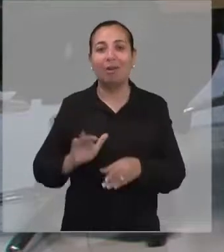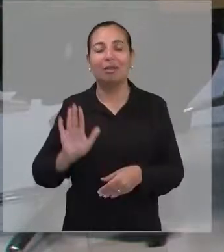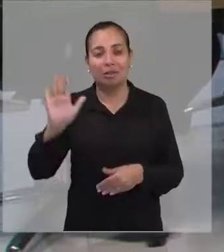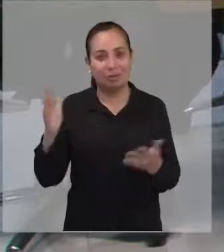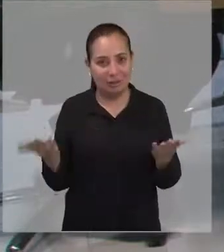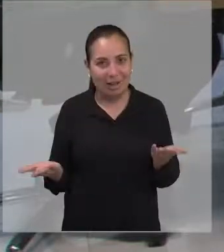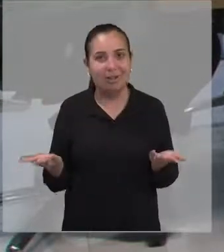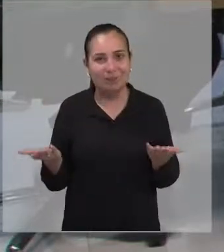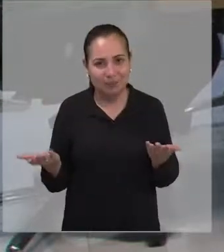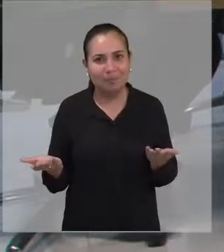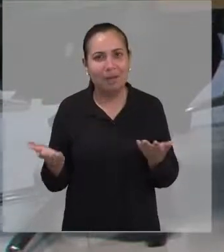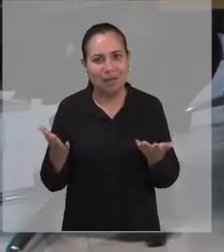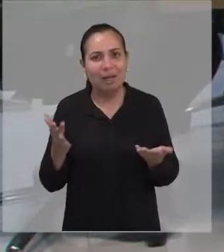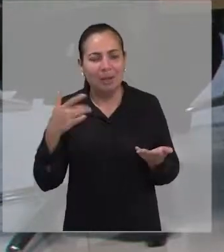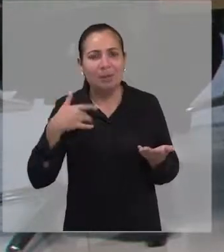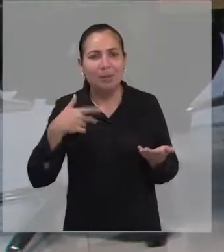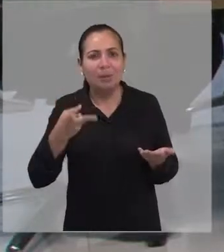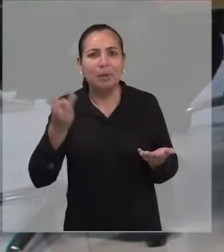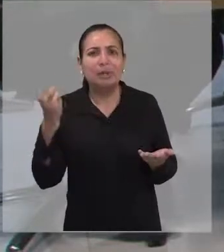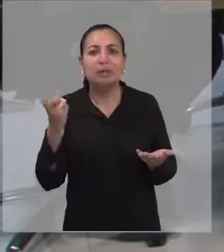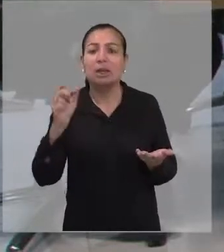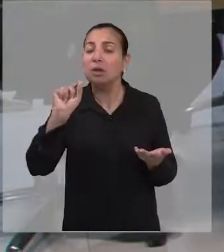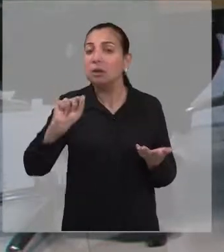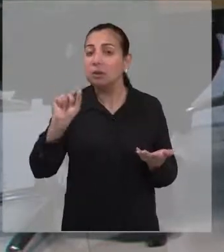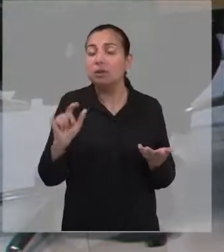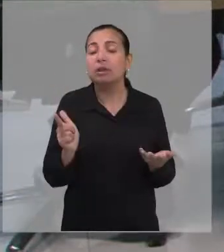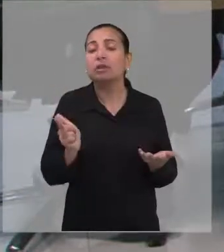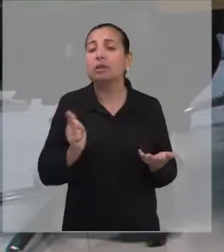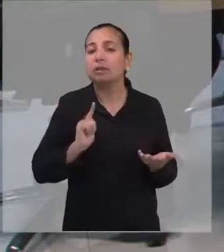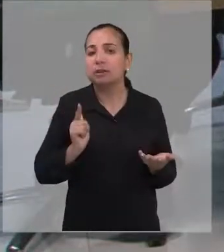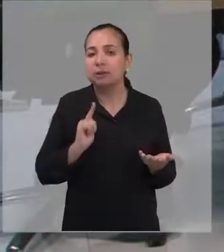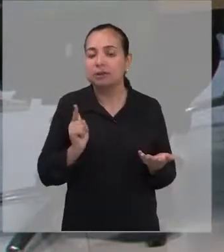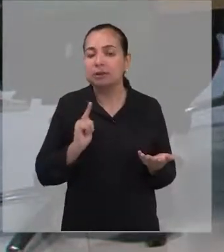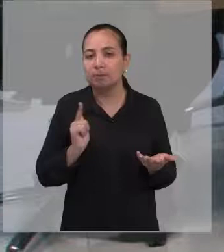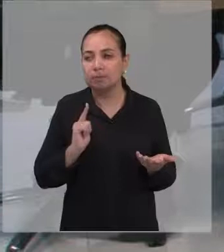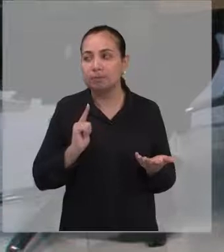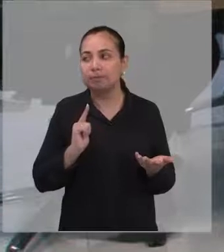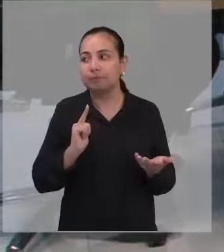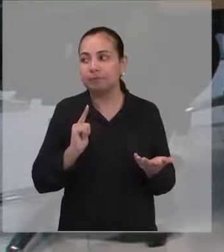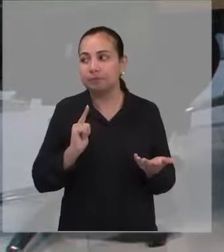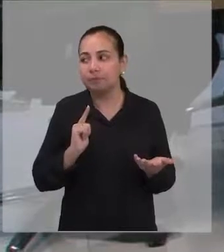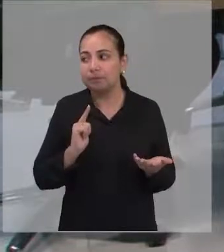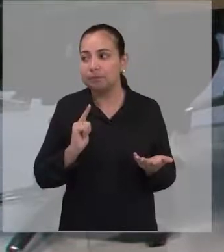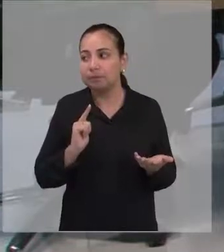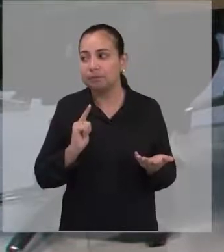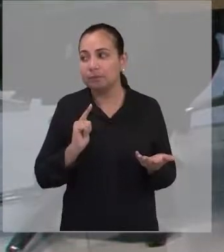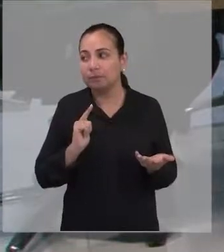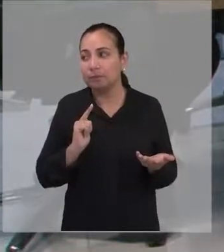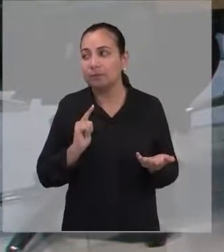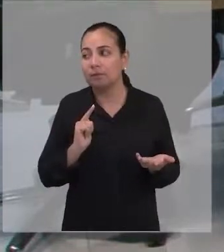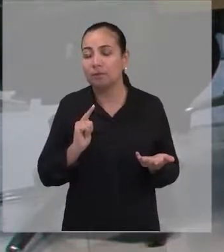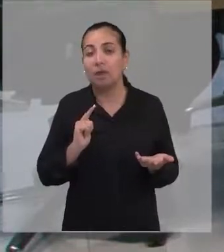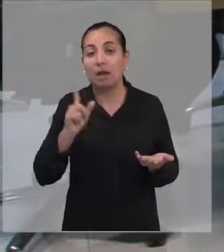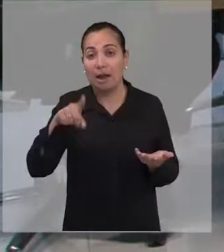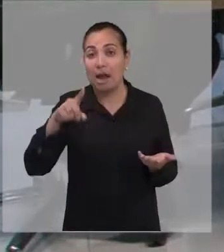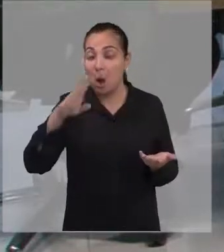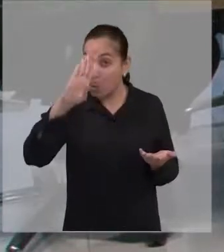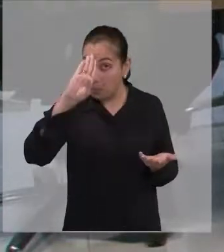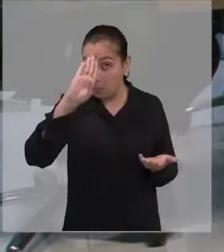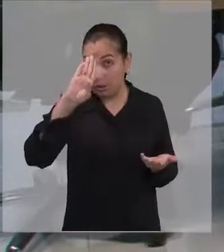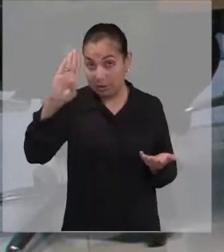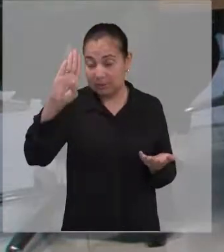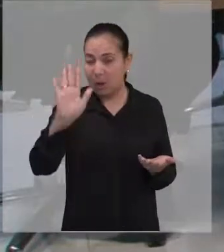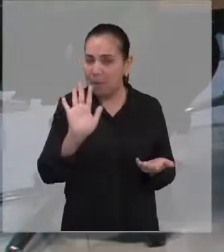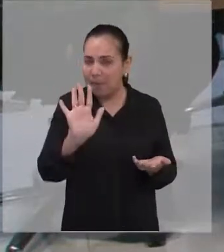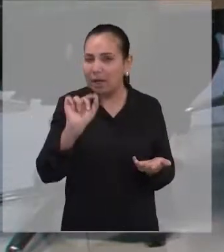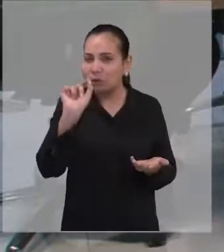confirmam essa discussão, né? Inclusive com o que não assim, não seria o fato principal,